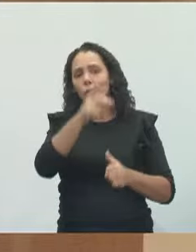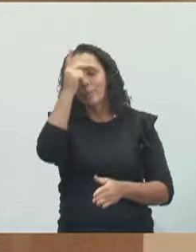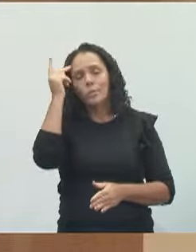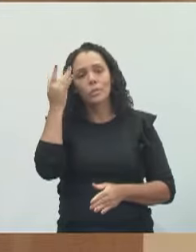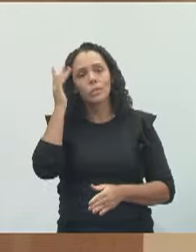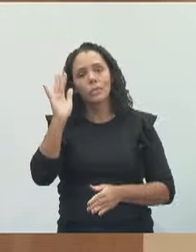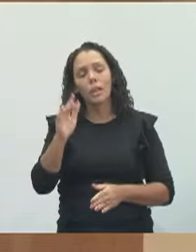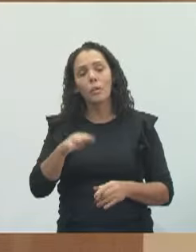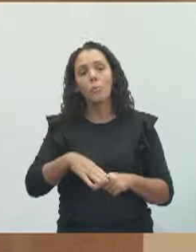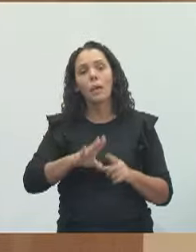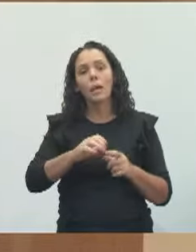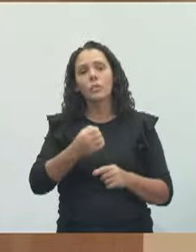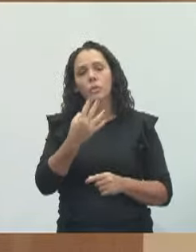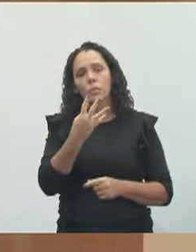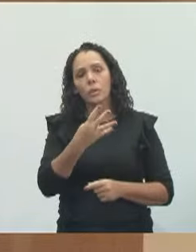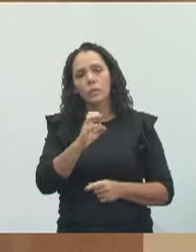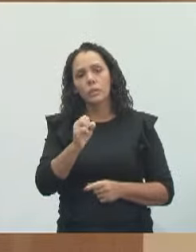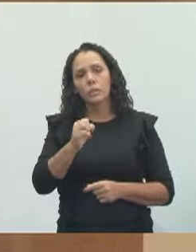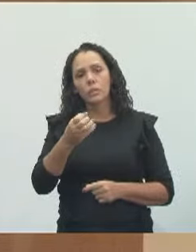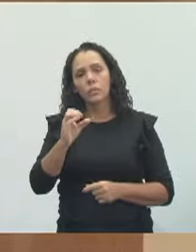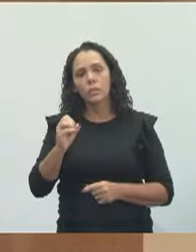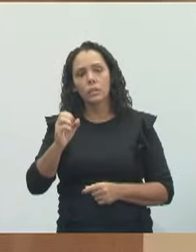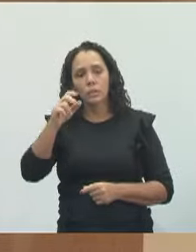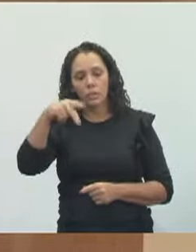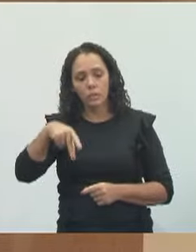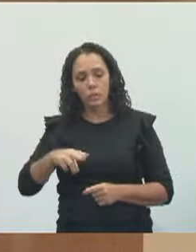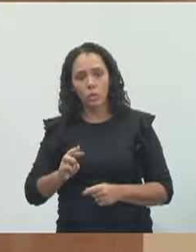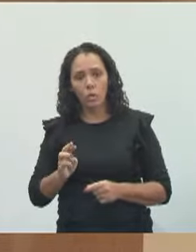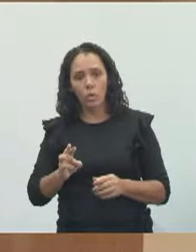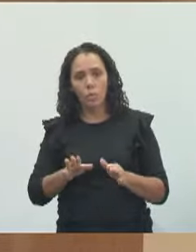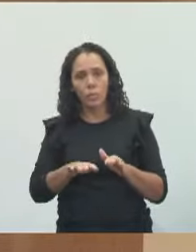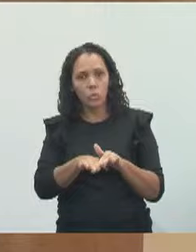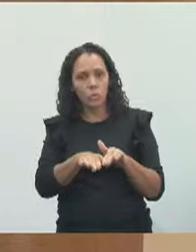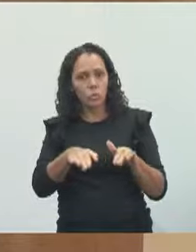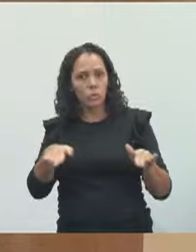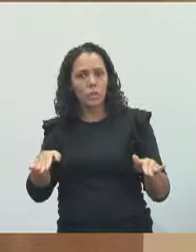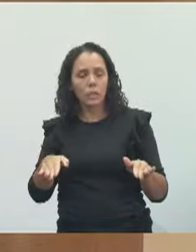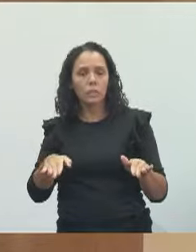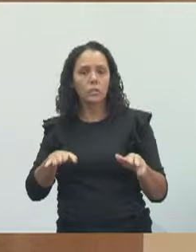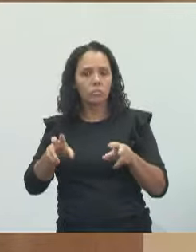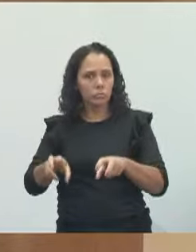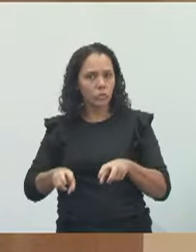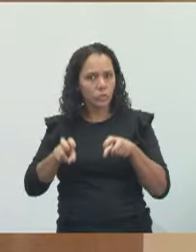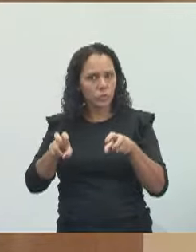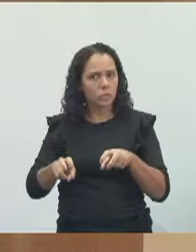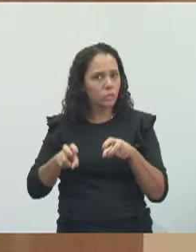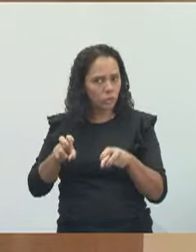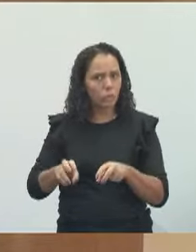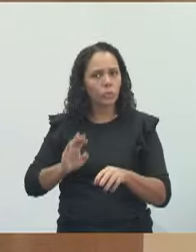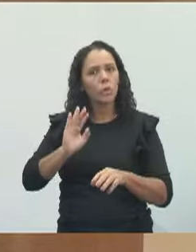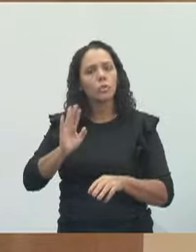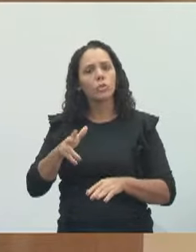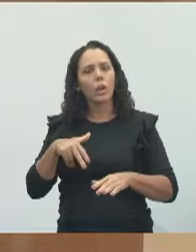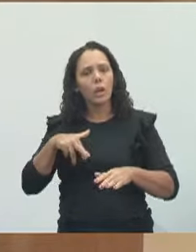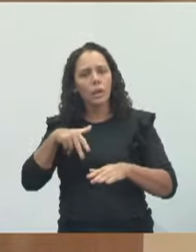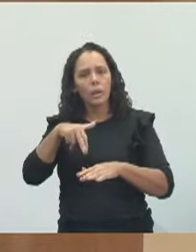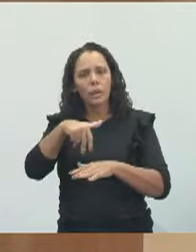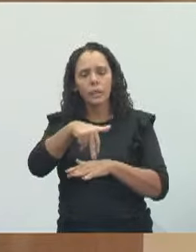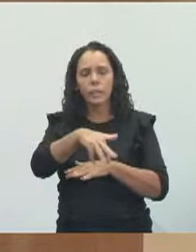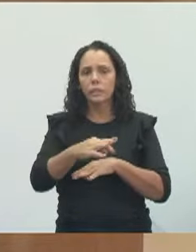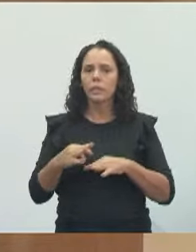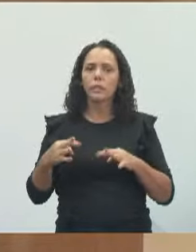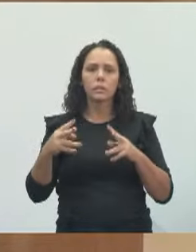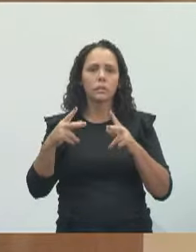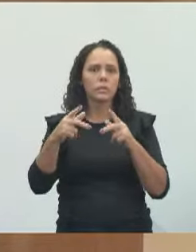480 quilômetros de estrada de chão, e eu tenho o prazer de dizer que já fui em todas estradas de chão, seja ela estrada rural,